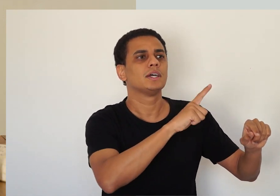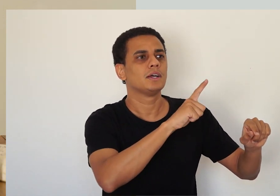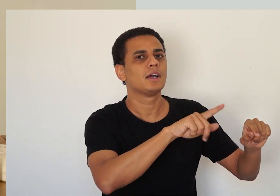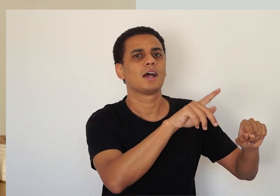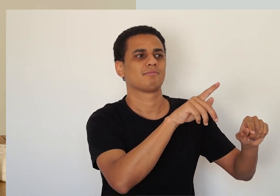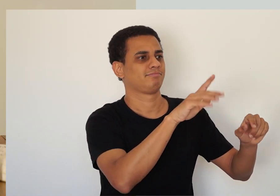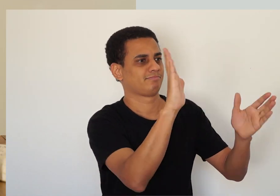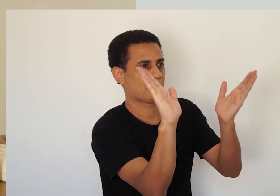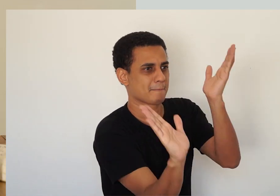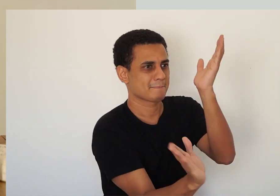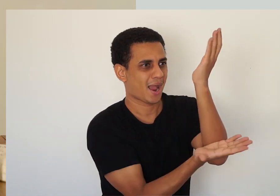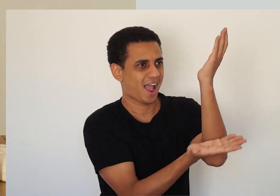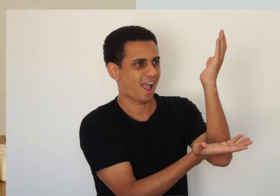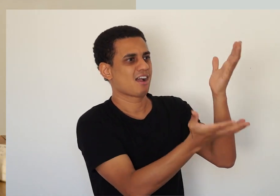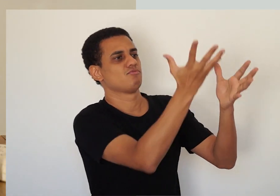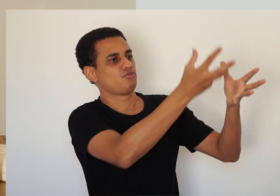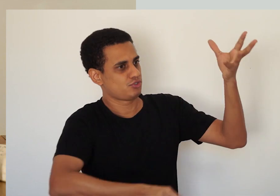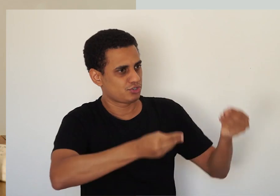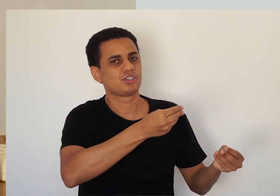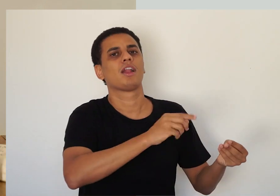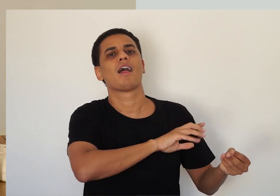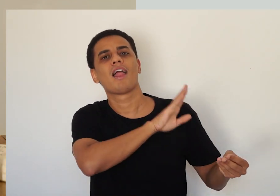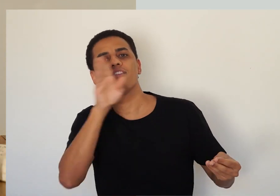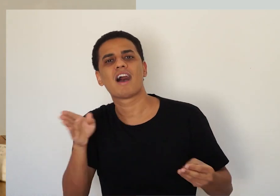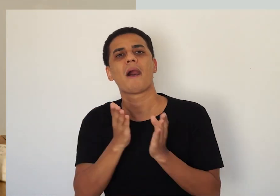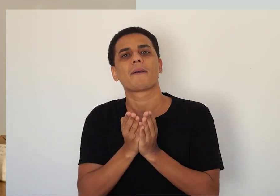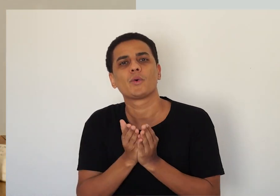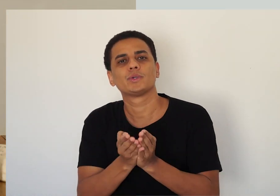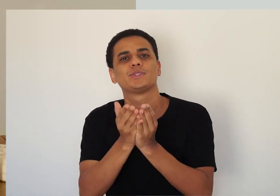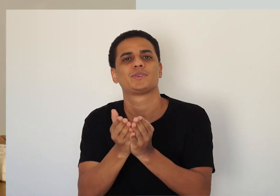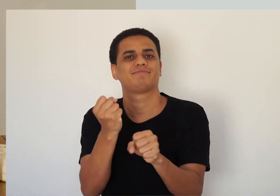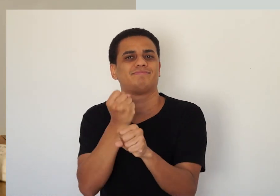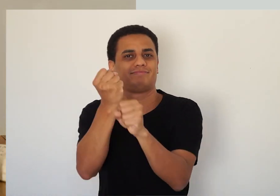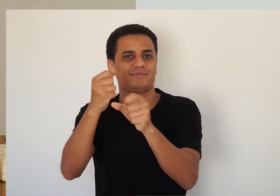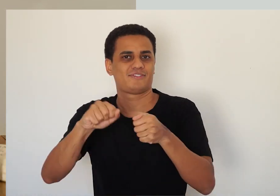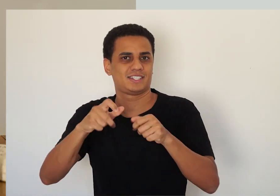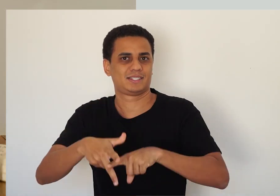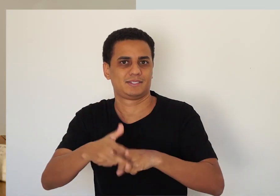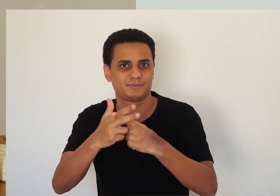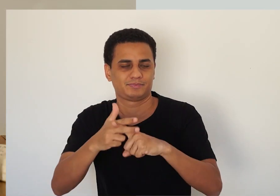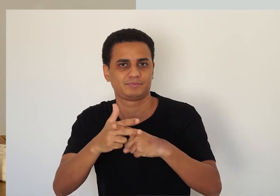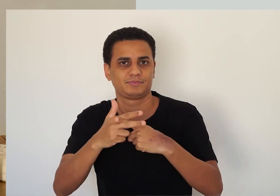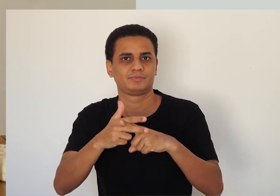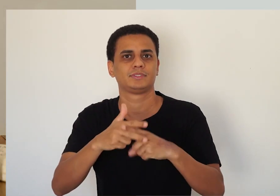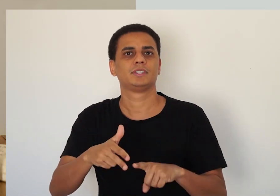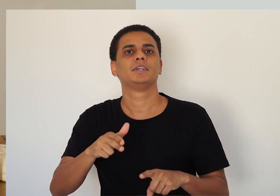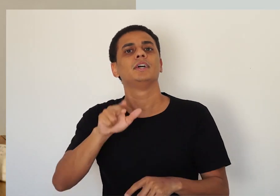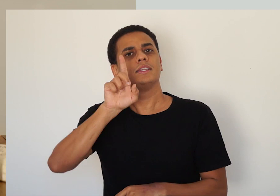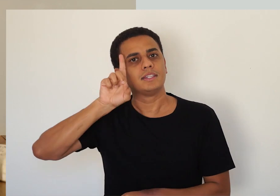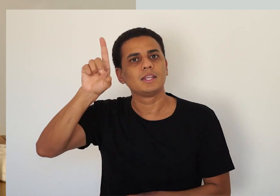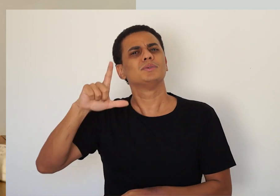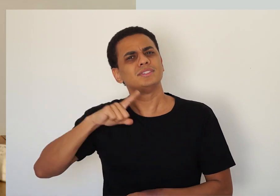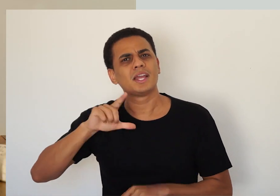mastros principais dos navios de batalhas e dos navios mercantis. Eu queria dizer para você que